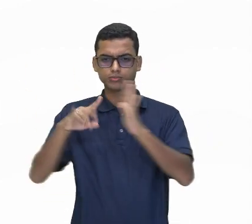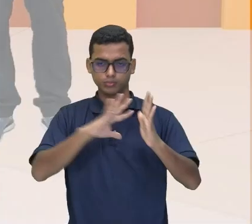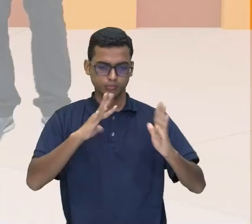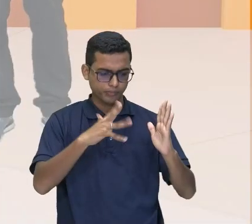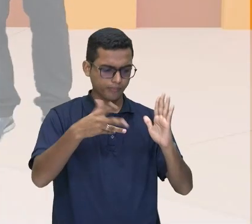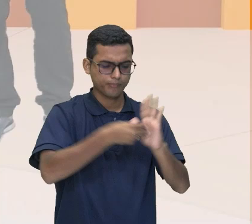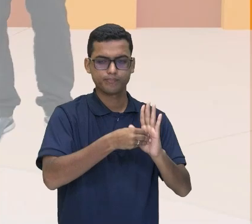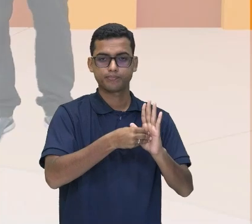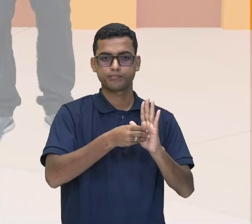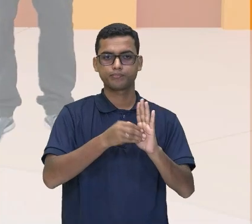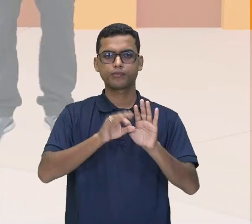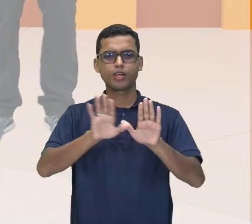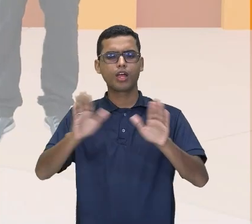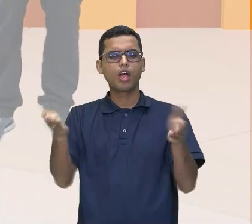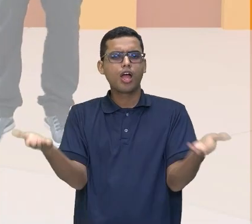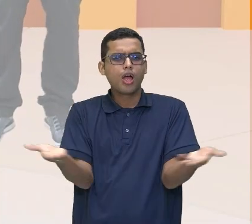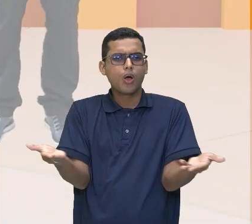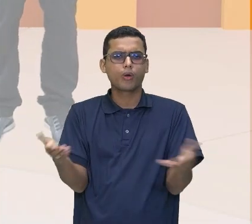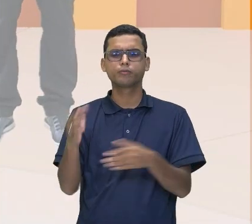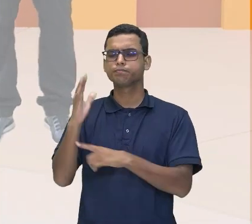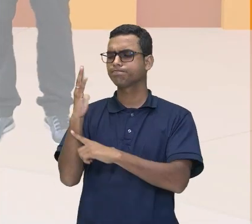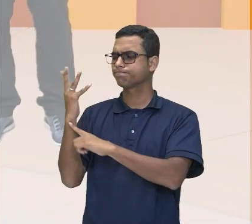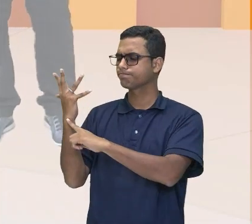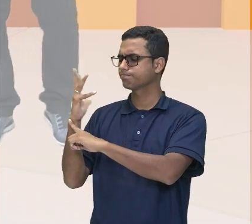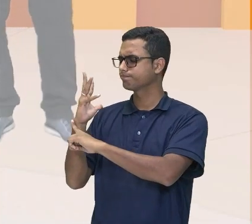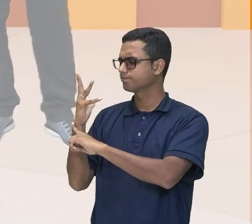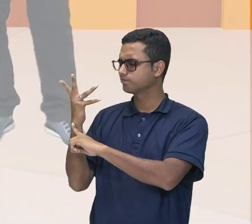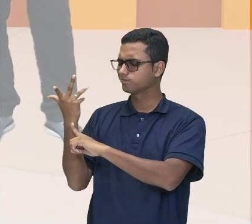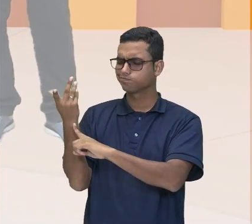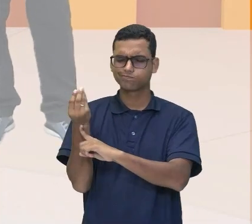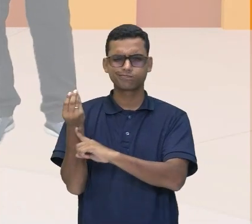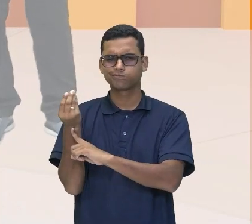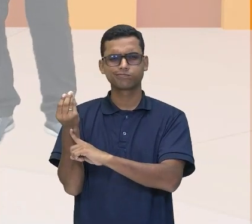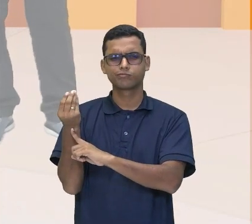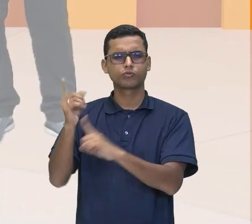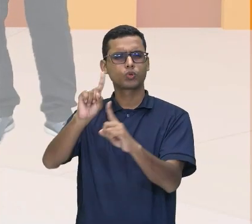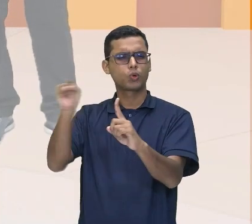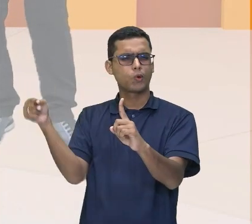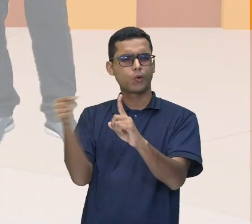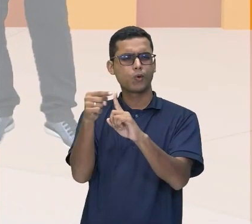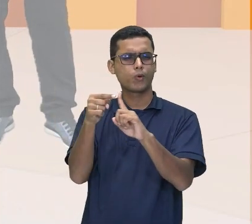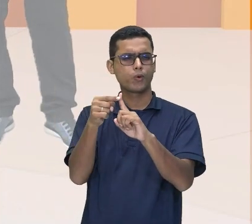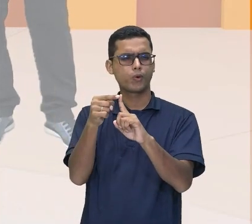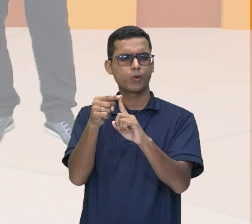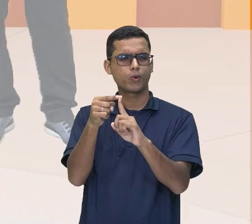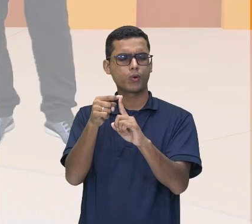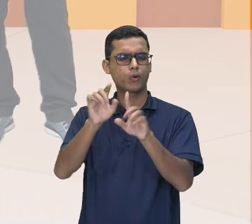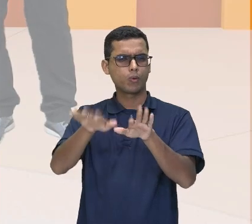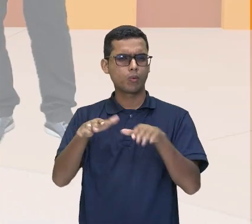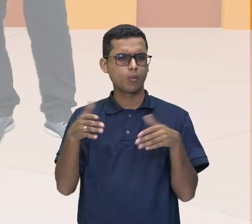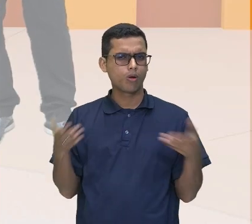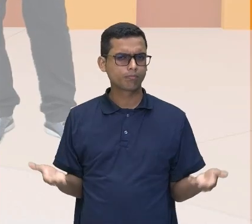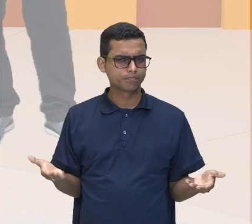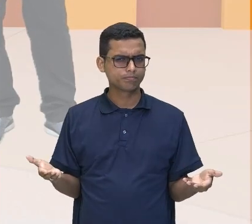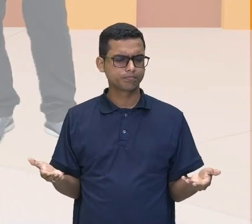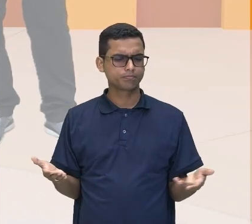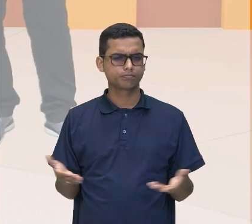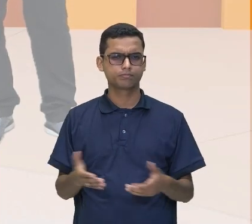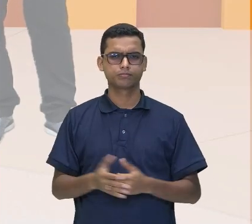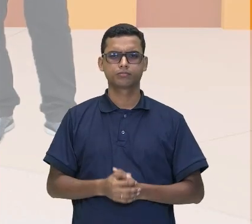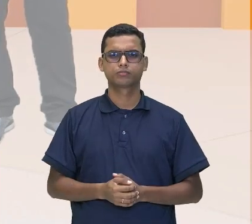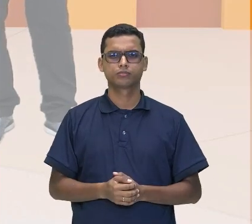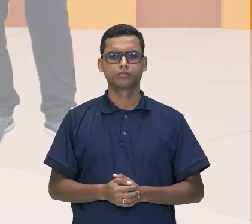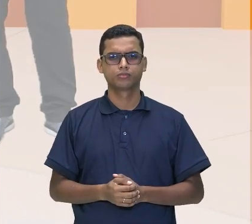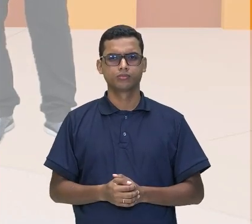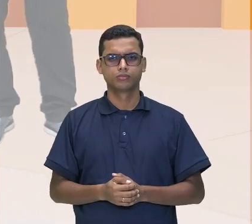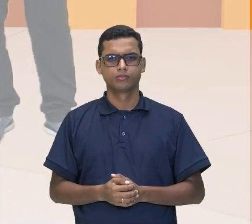função da arte, então, nesse sentido? Porque a arte, ela não tem um fim em si mesmo, né? Ela tem